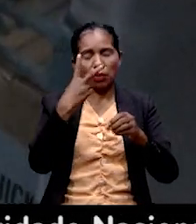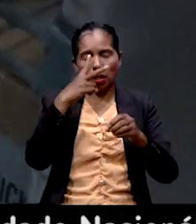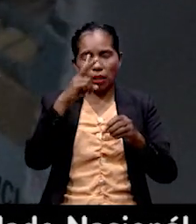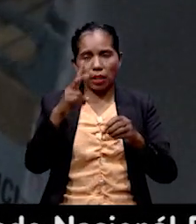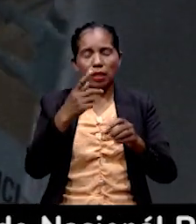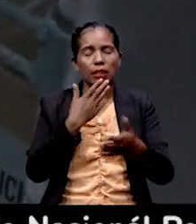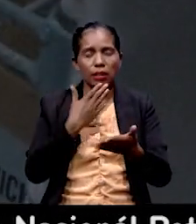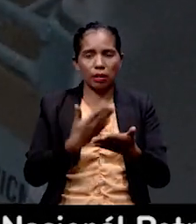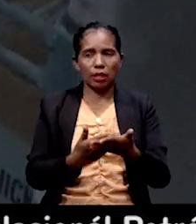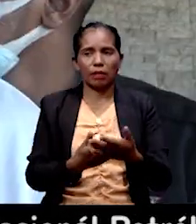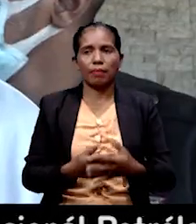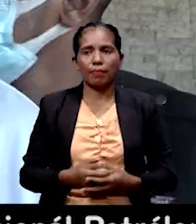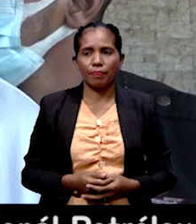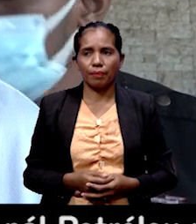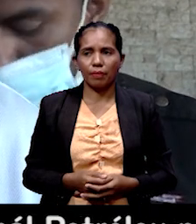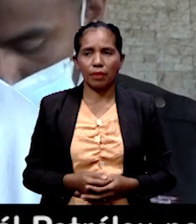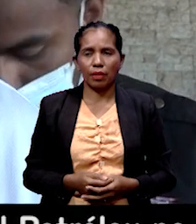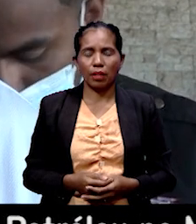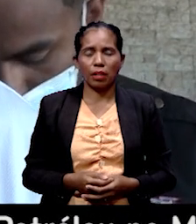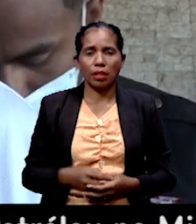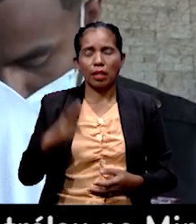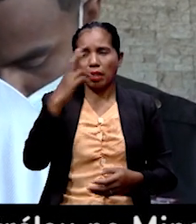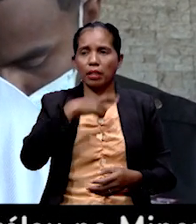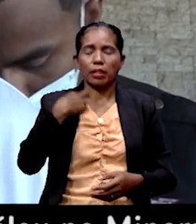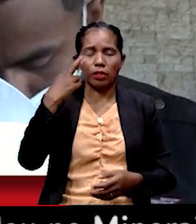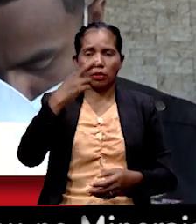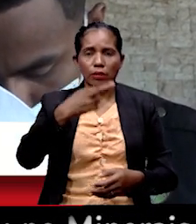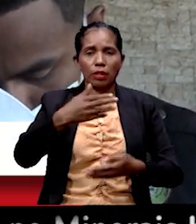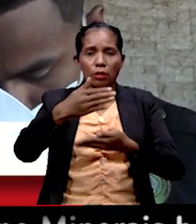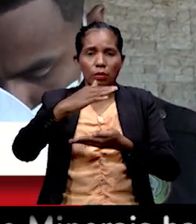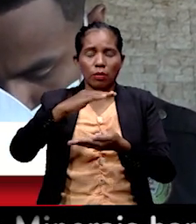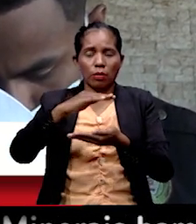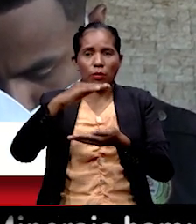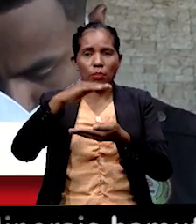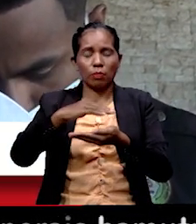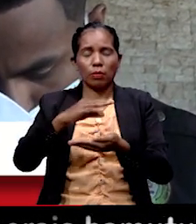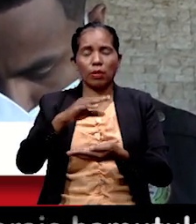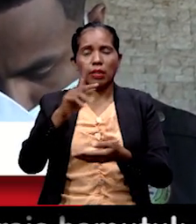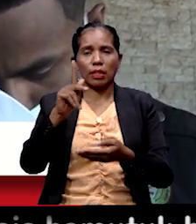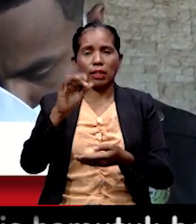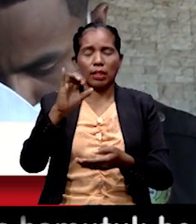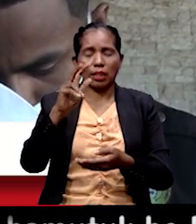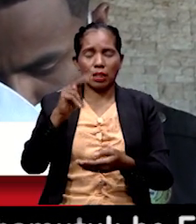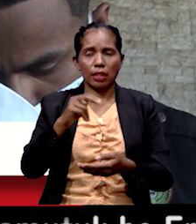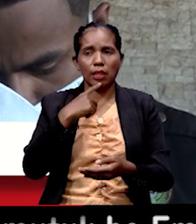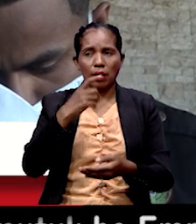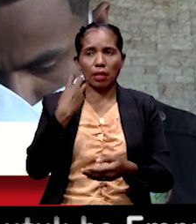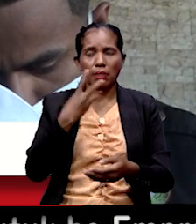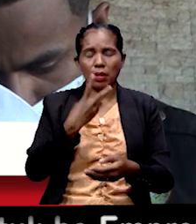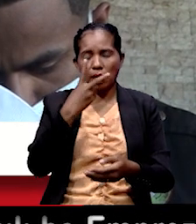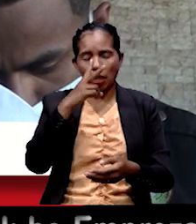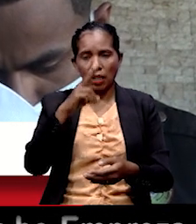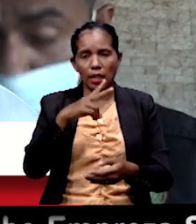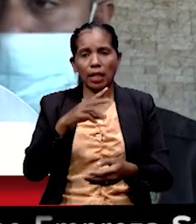kualidade. Restaurante Burger King, vem maka inspetor sera detecta hetang ayam poton vem